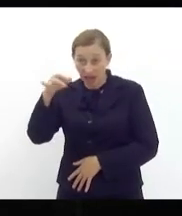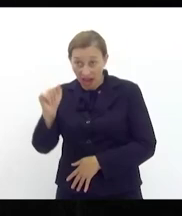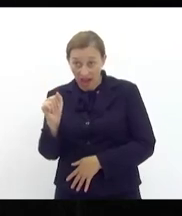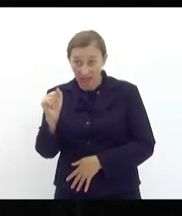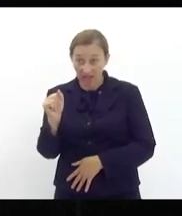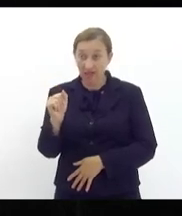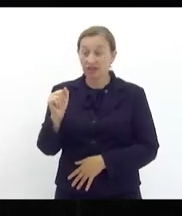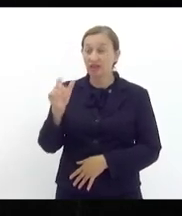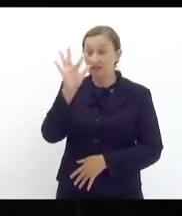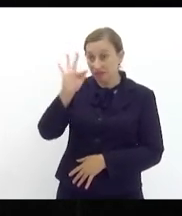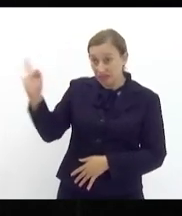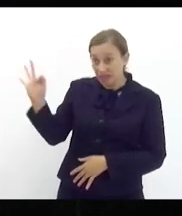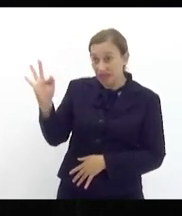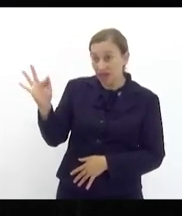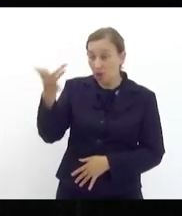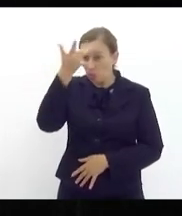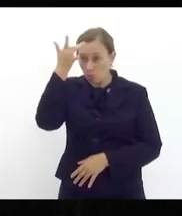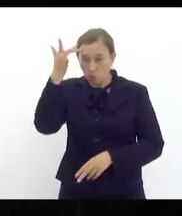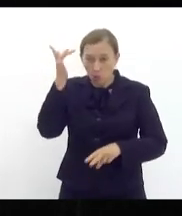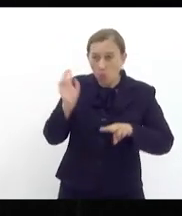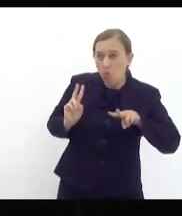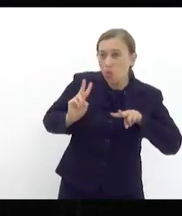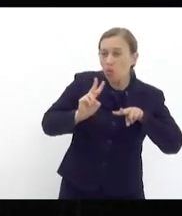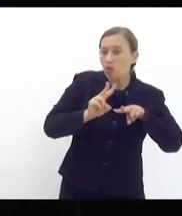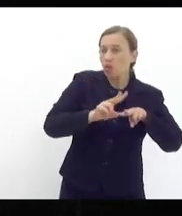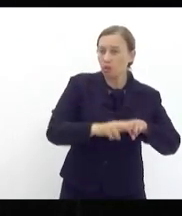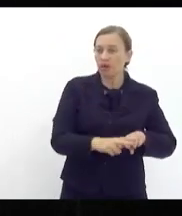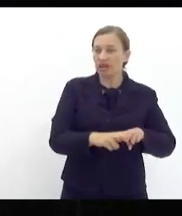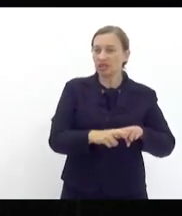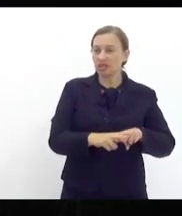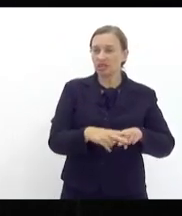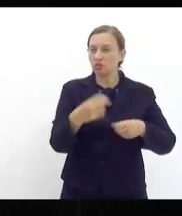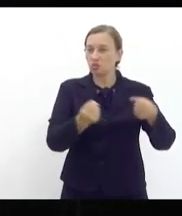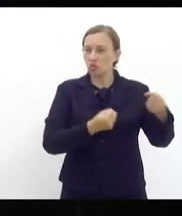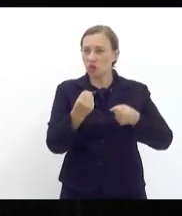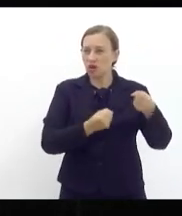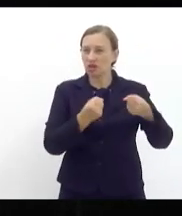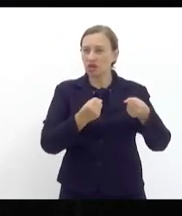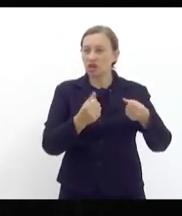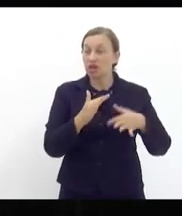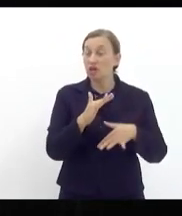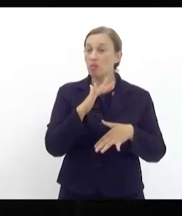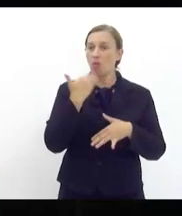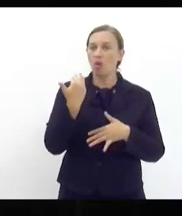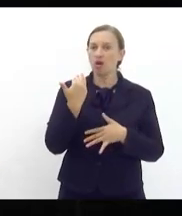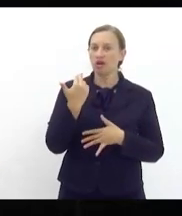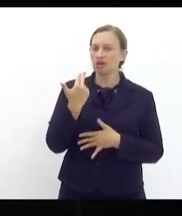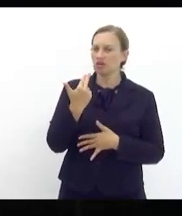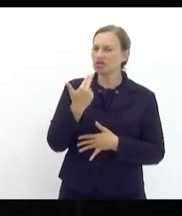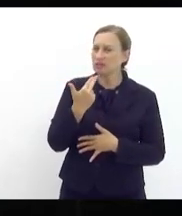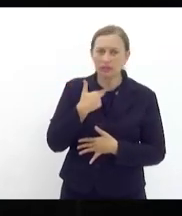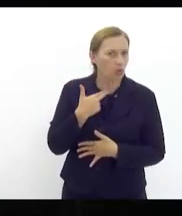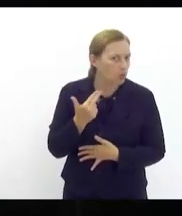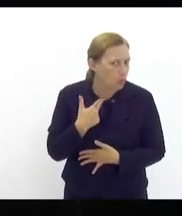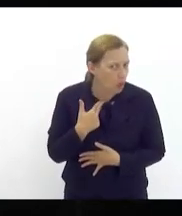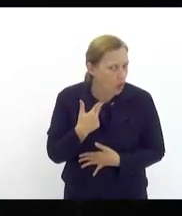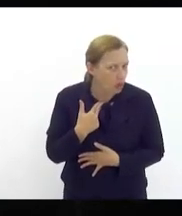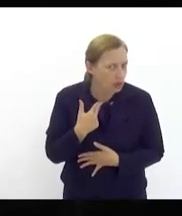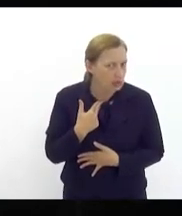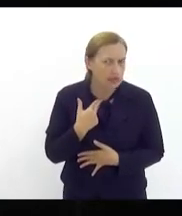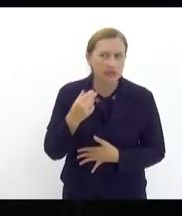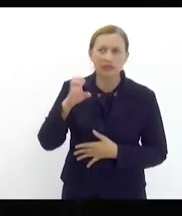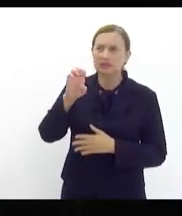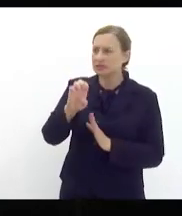comprometida tranca dentro da parte de trás de um camburão e mata asfixiado isso não pode se ser de